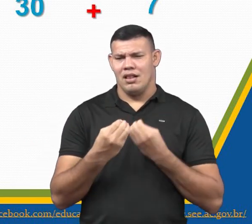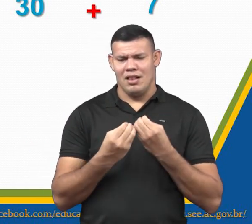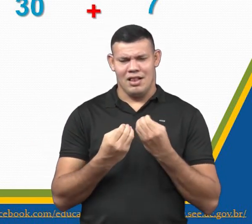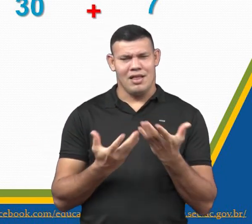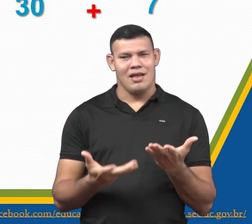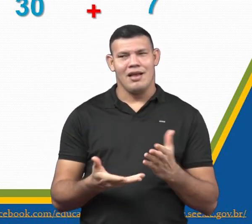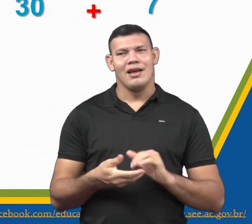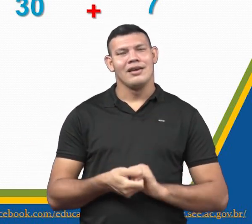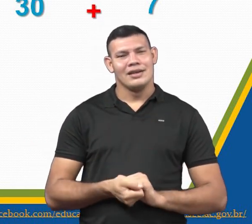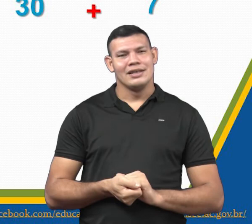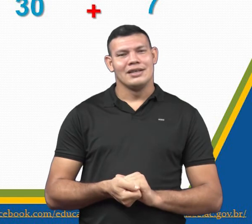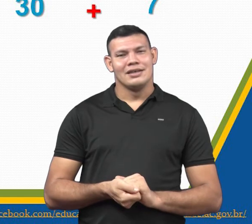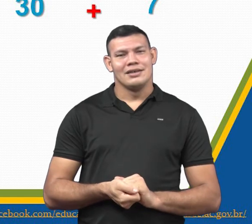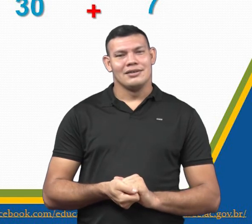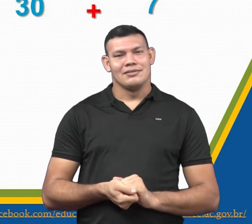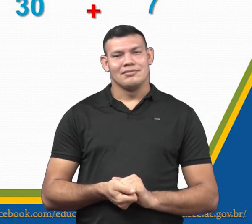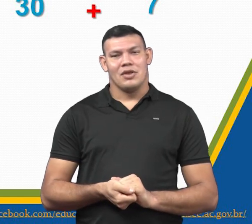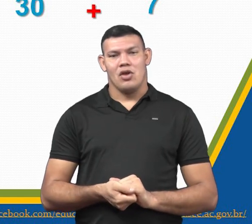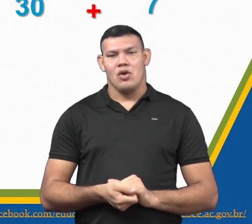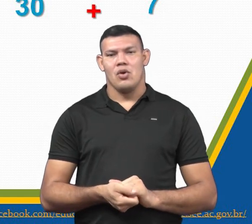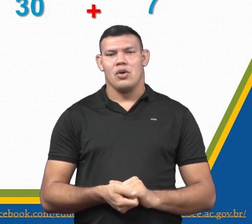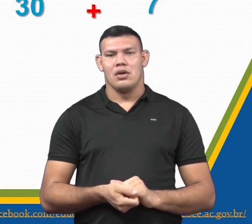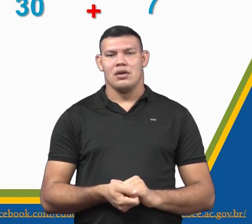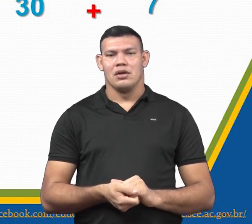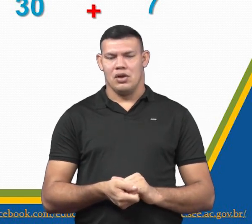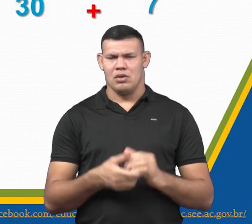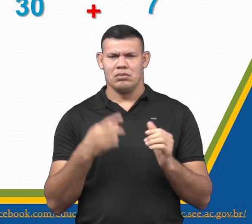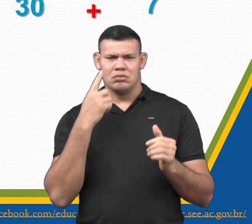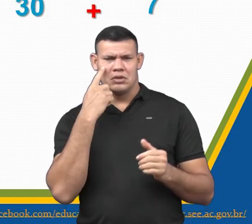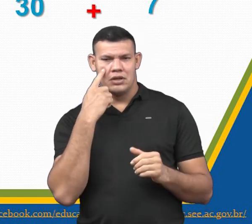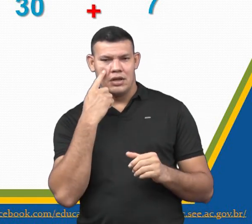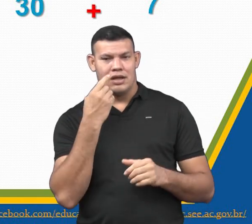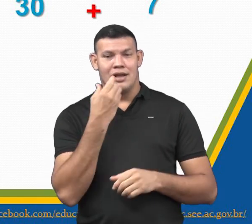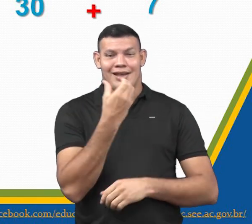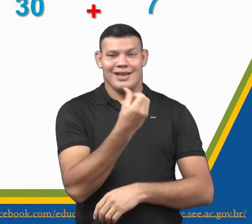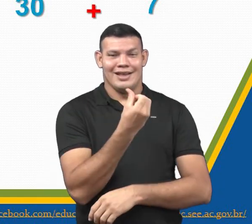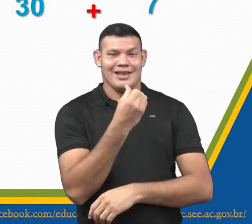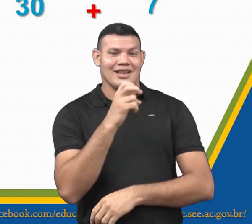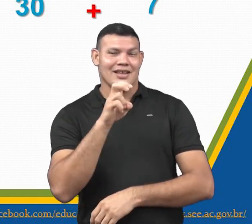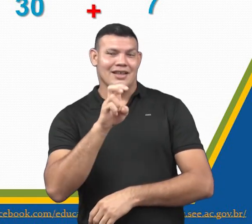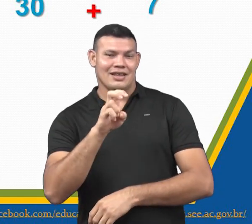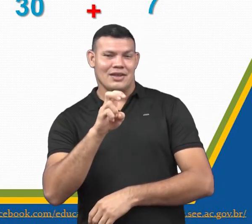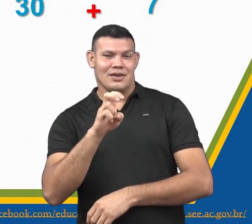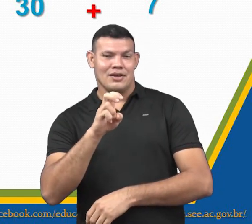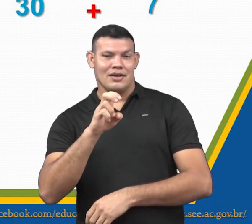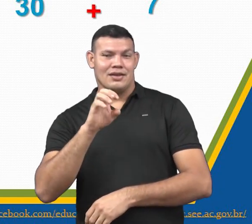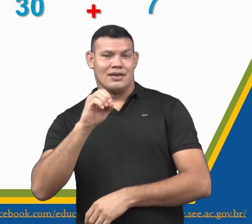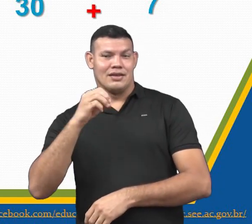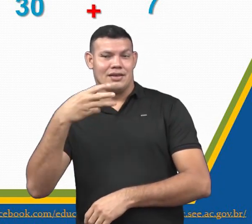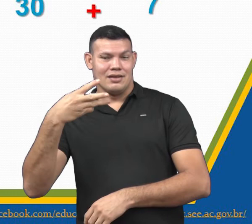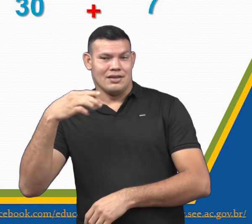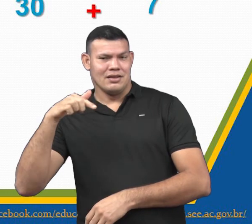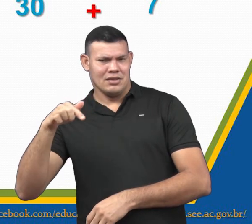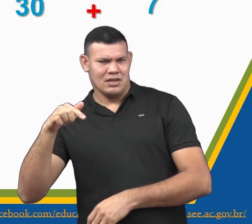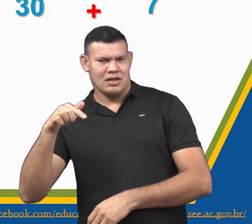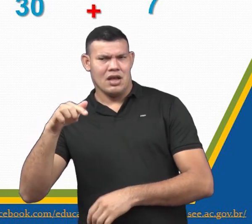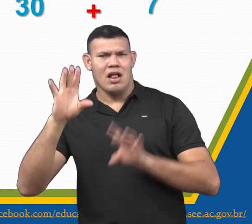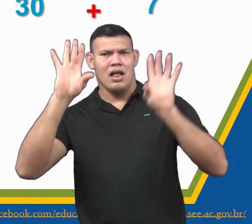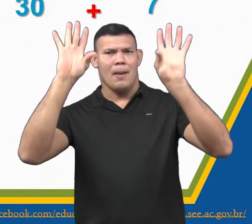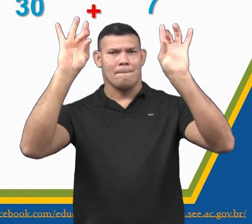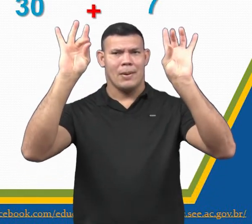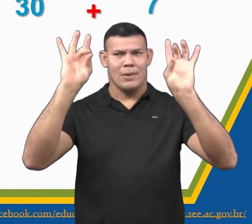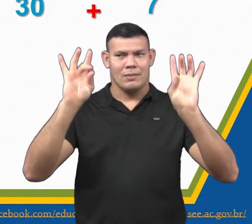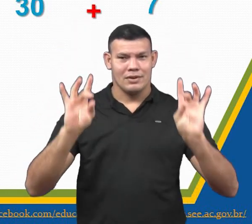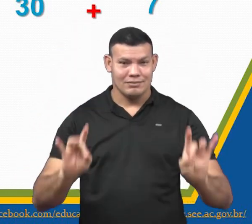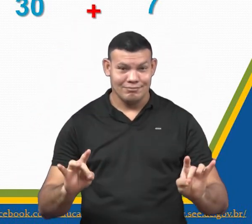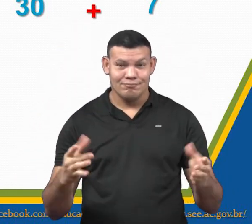né? E ali ele estava formado, eu decompus, e depois eu compus ele aqui para vocês verem. Tá